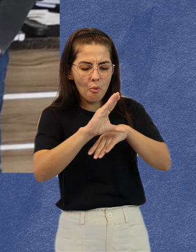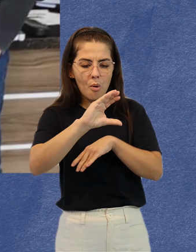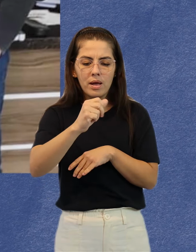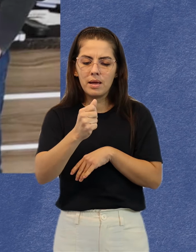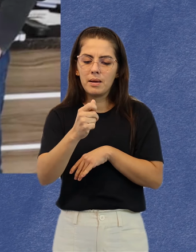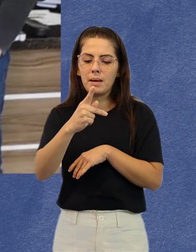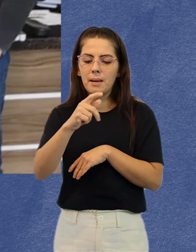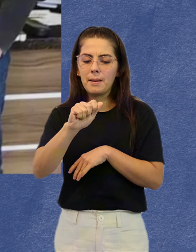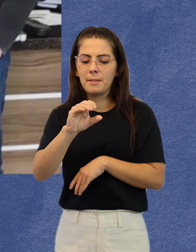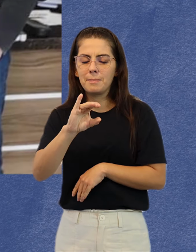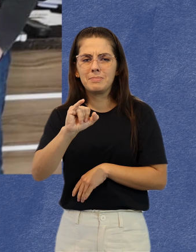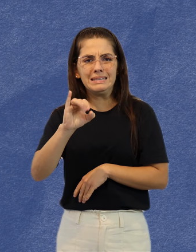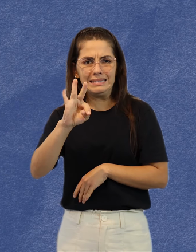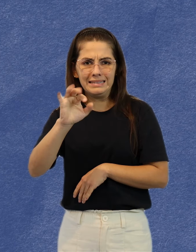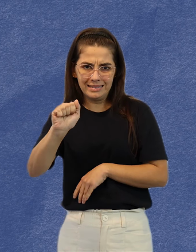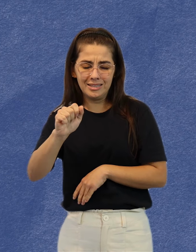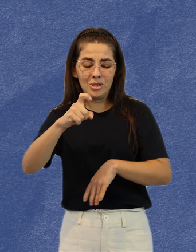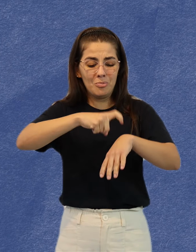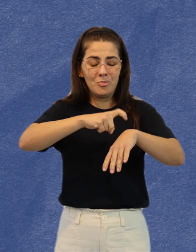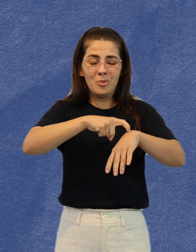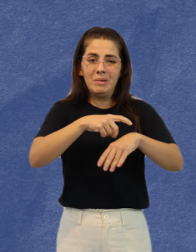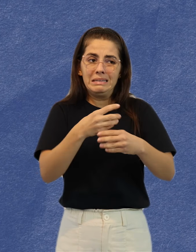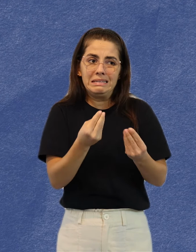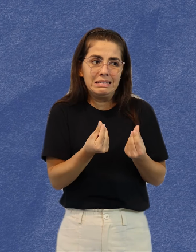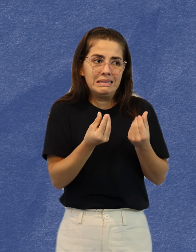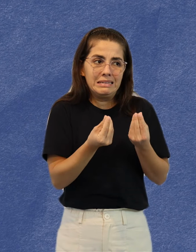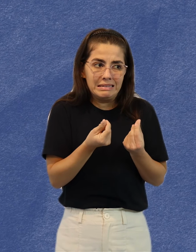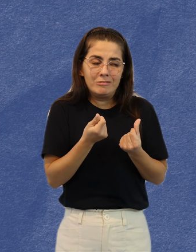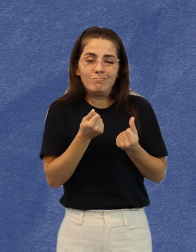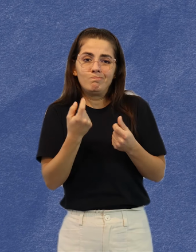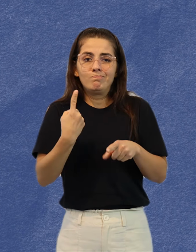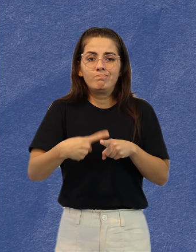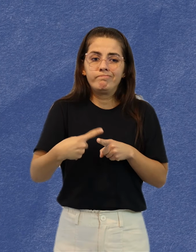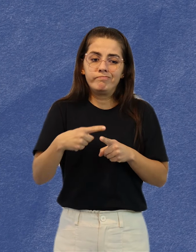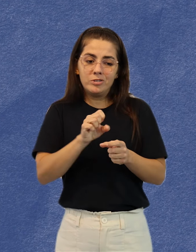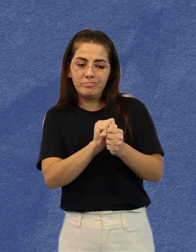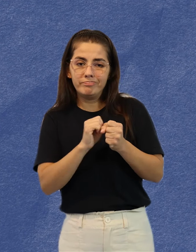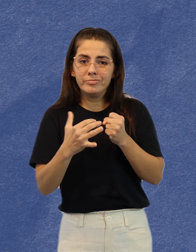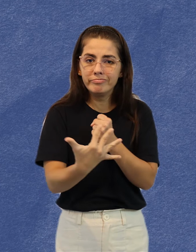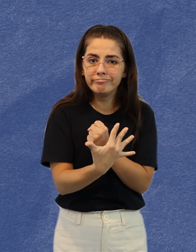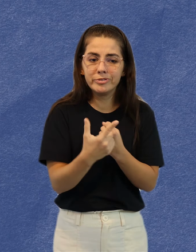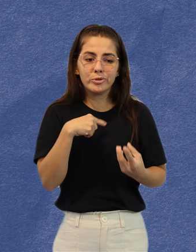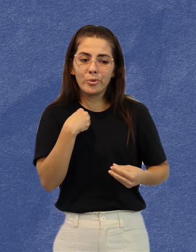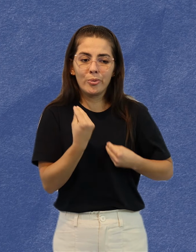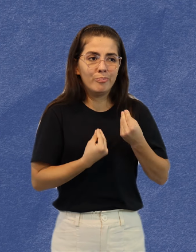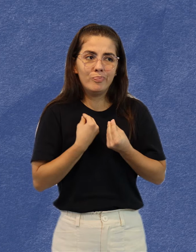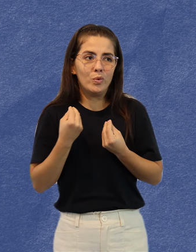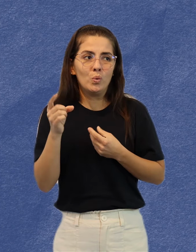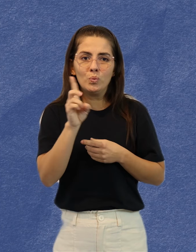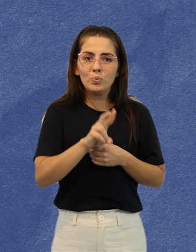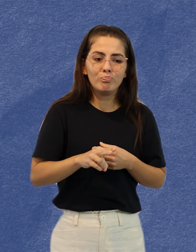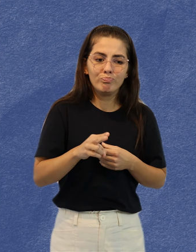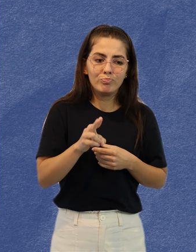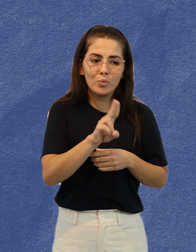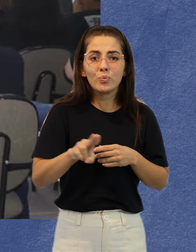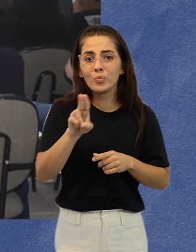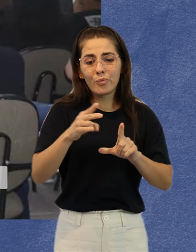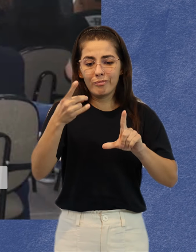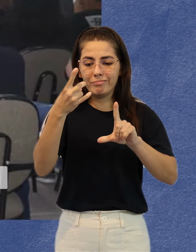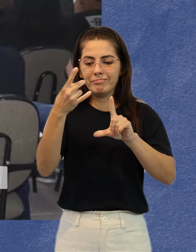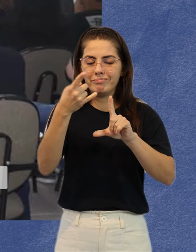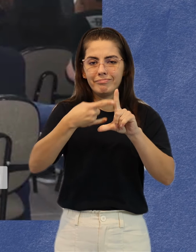momento bem delicado, porque era pandemia, e a gente fez basicamente tudo por